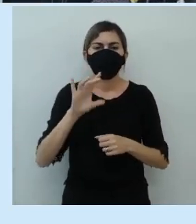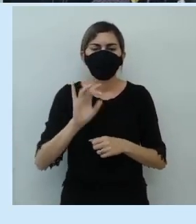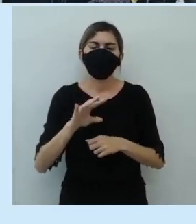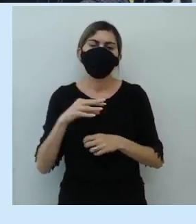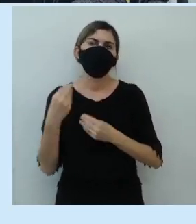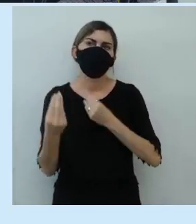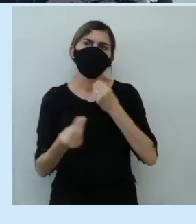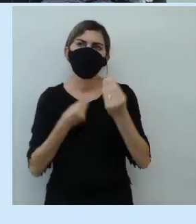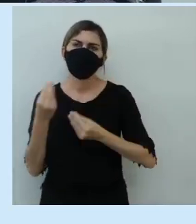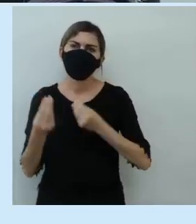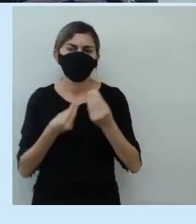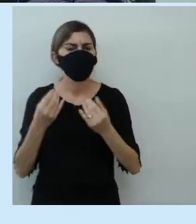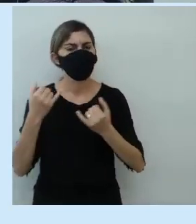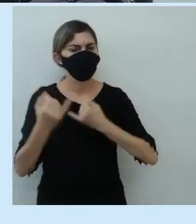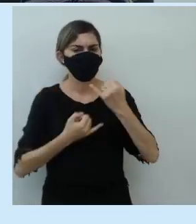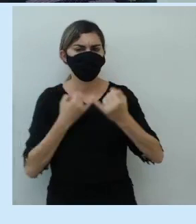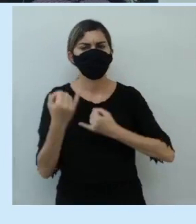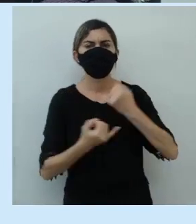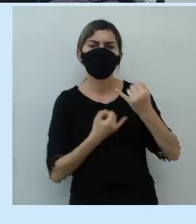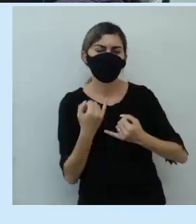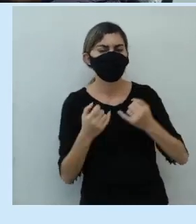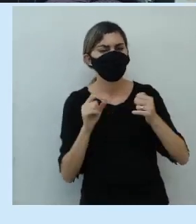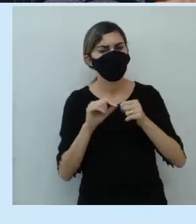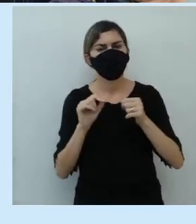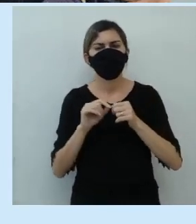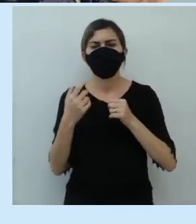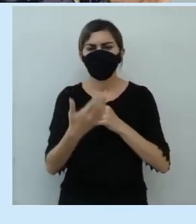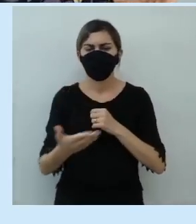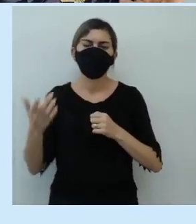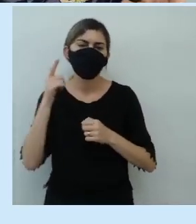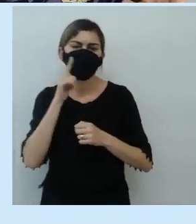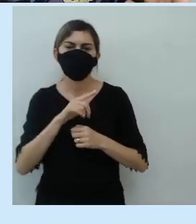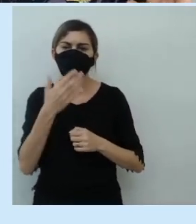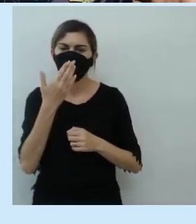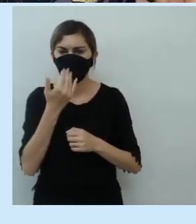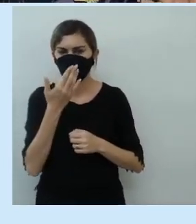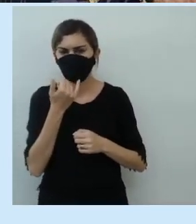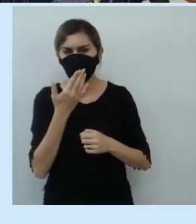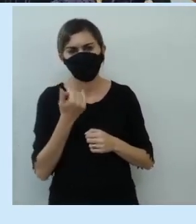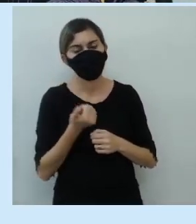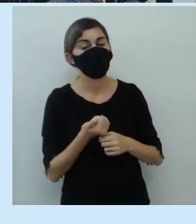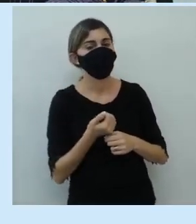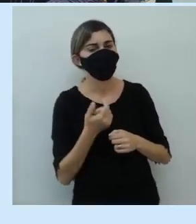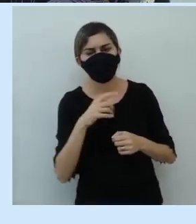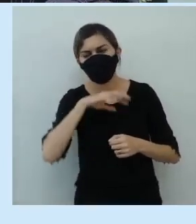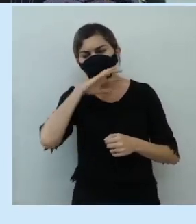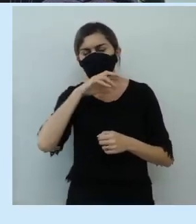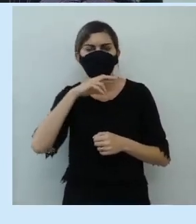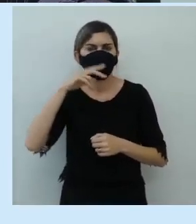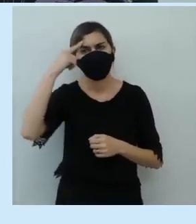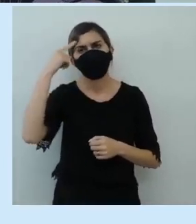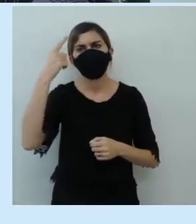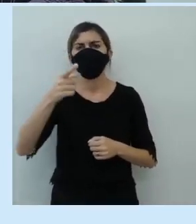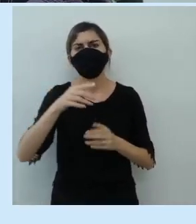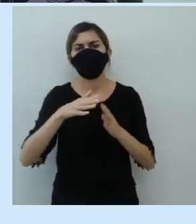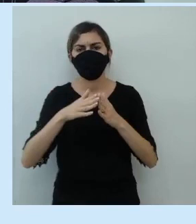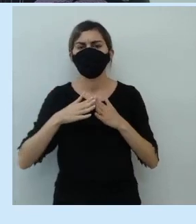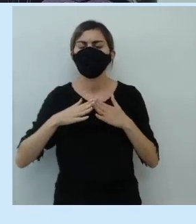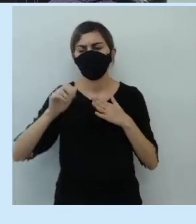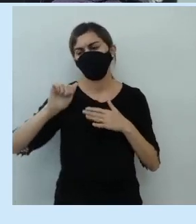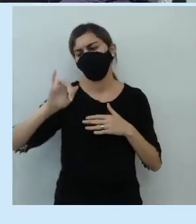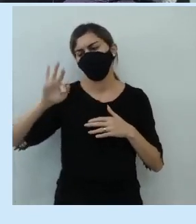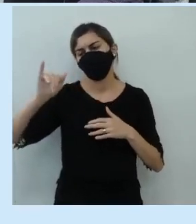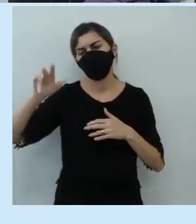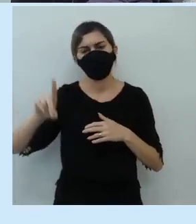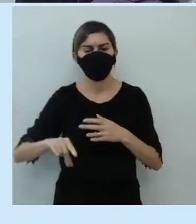sendo, não é, uma brincadeira, e quem faz aquilo ali ganha comida. Né? O animal não imaginou, ele pediu um iFood, ele